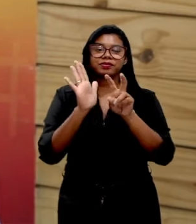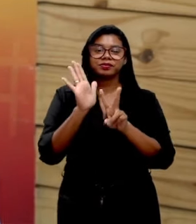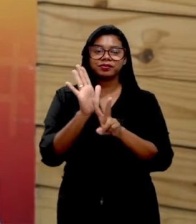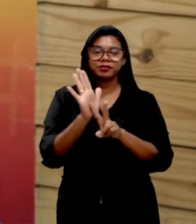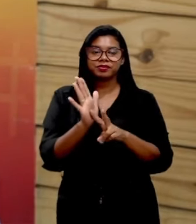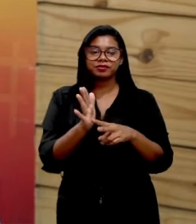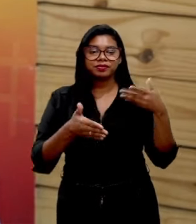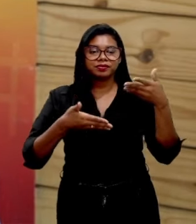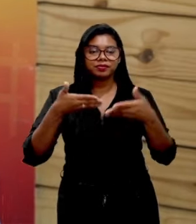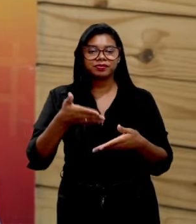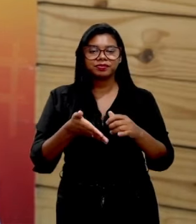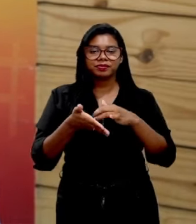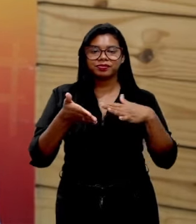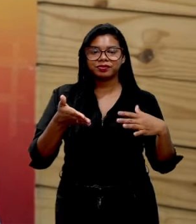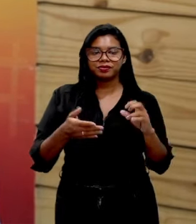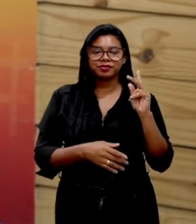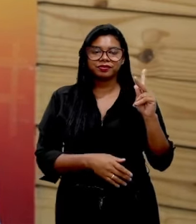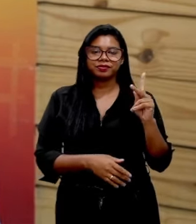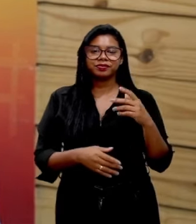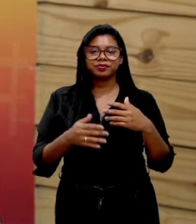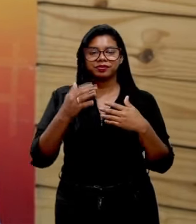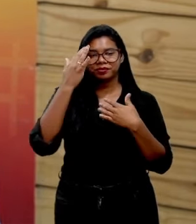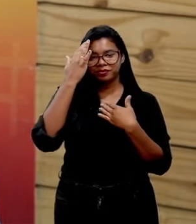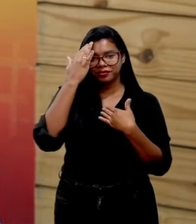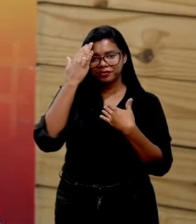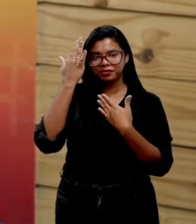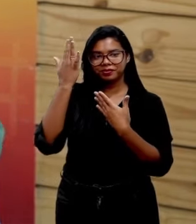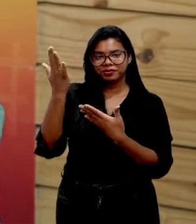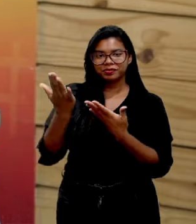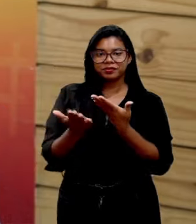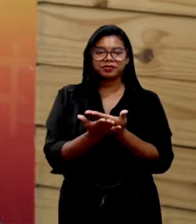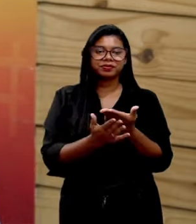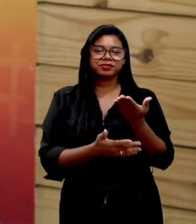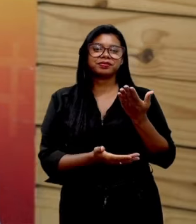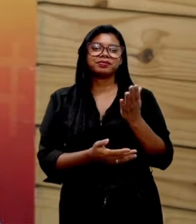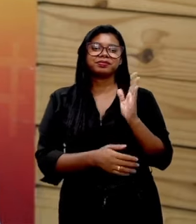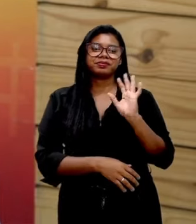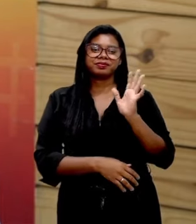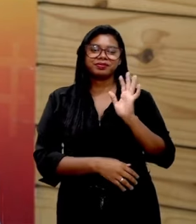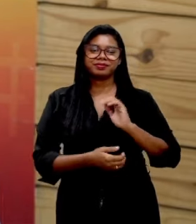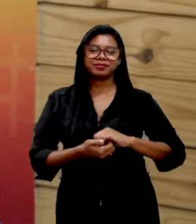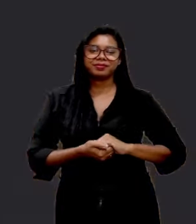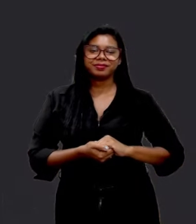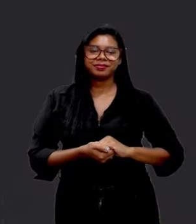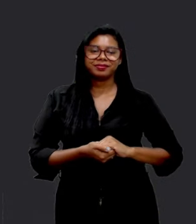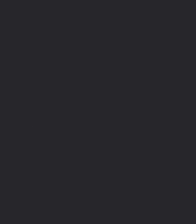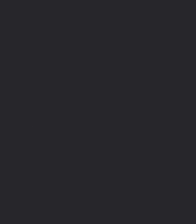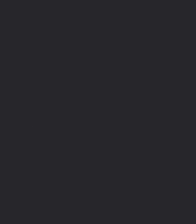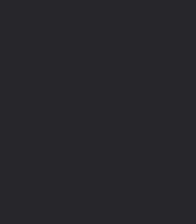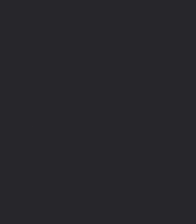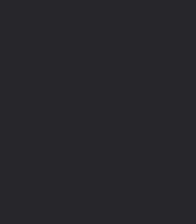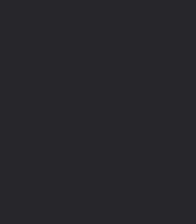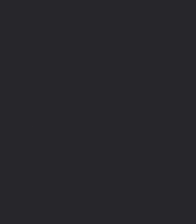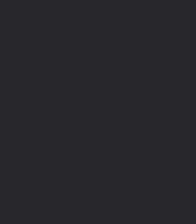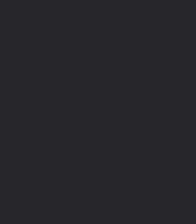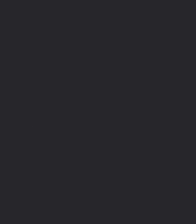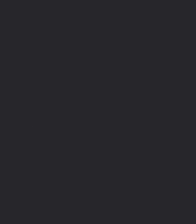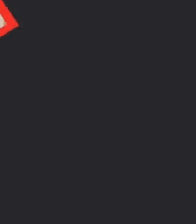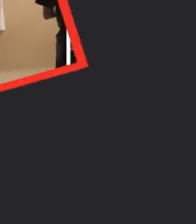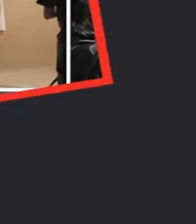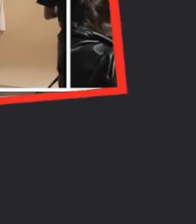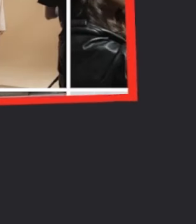as atividades, tá ok? Então eu encontro com você na próxima aula e até logo!